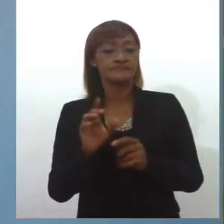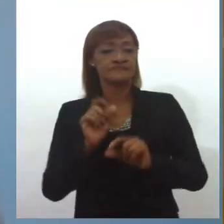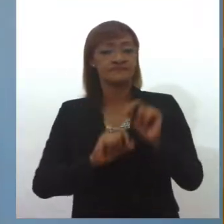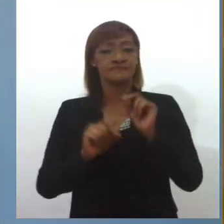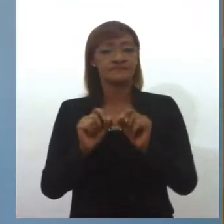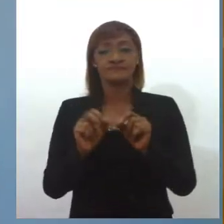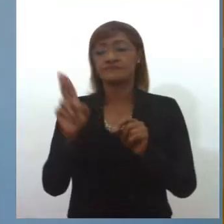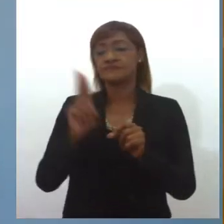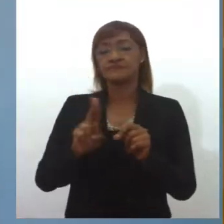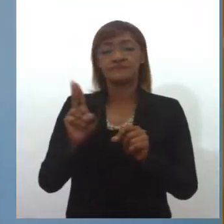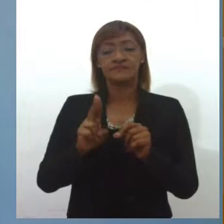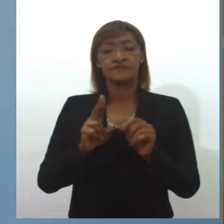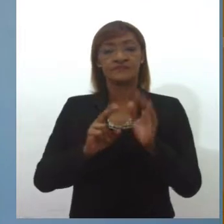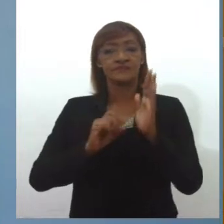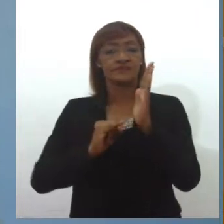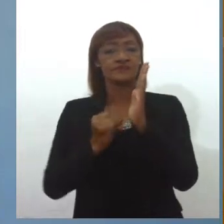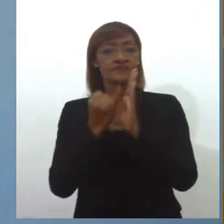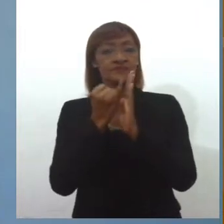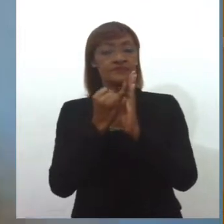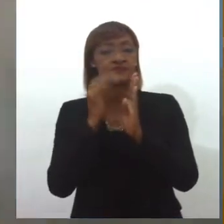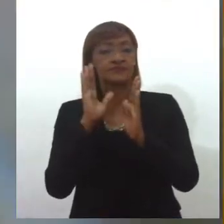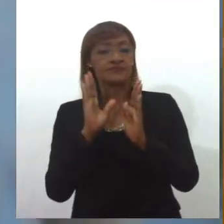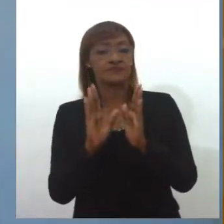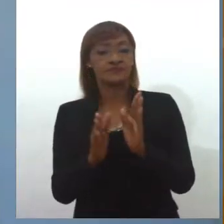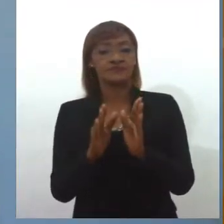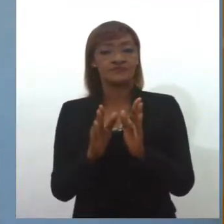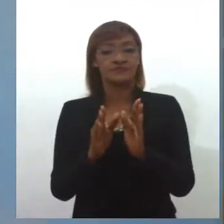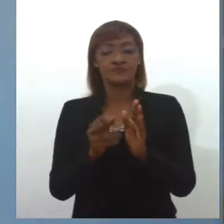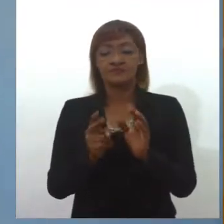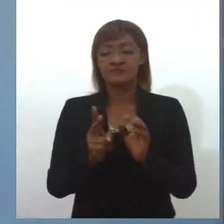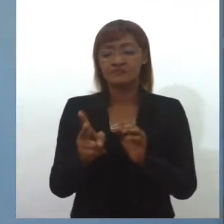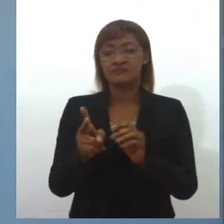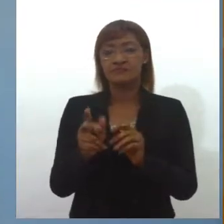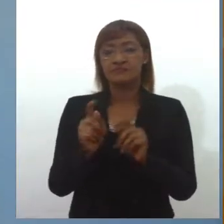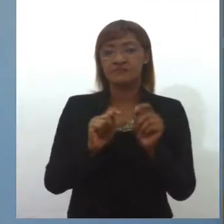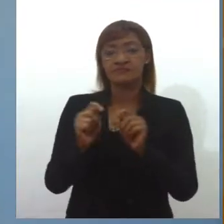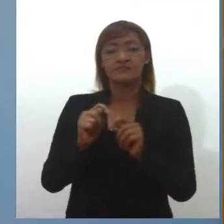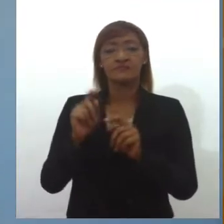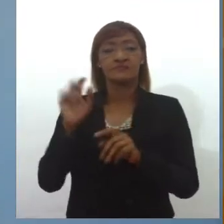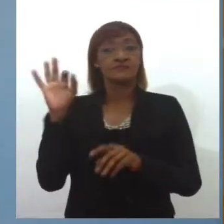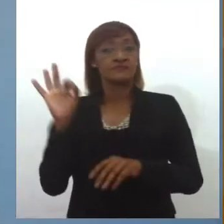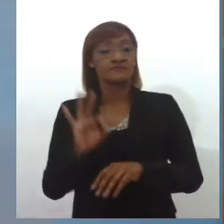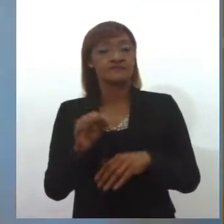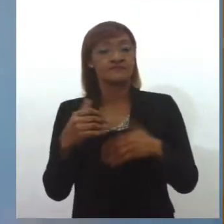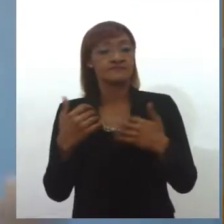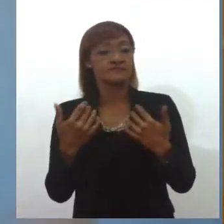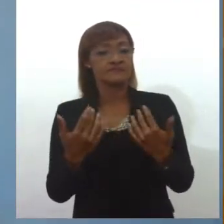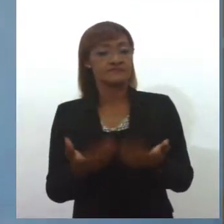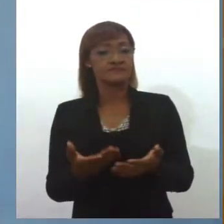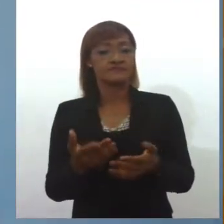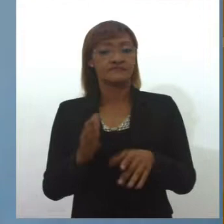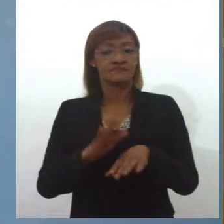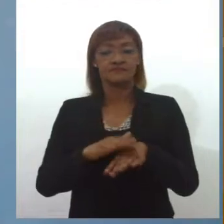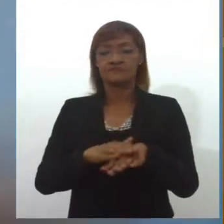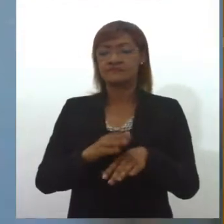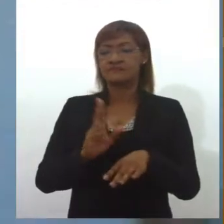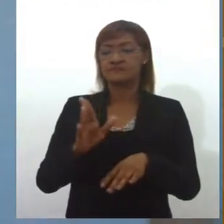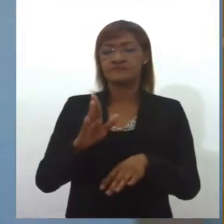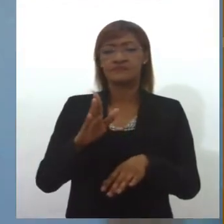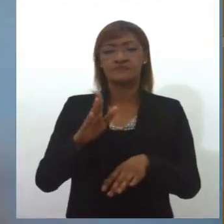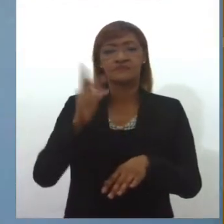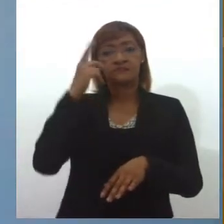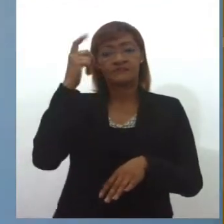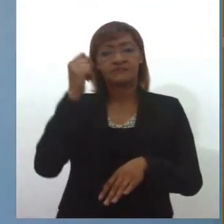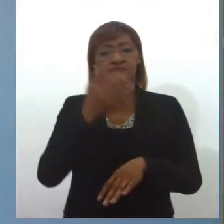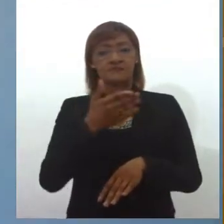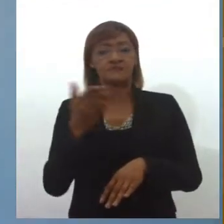para conter a inflação é um dos mais famosos mecanismos utilizados pela autoridade monetária dos países, digamos, o Banco